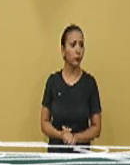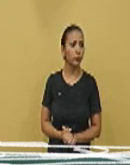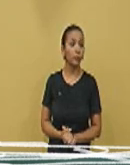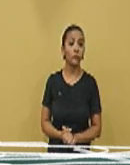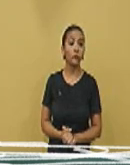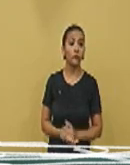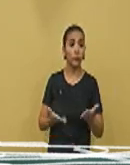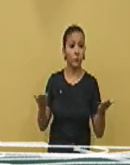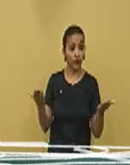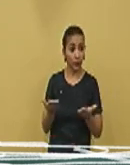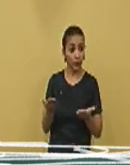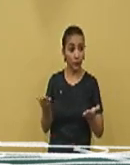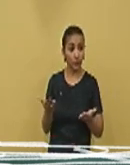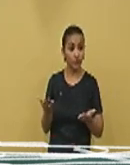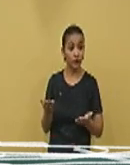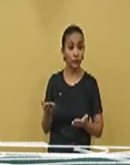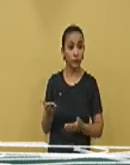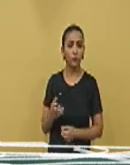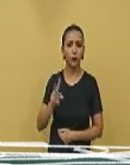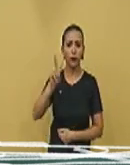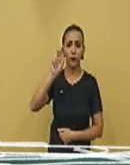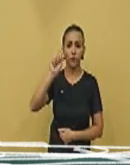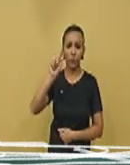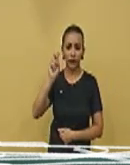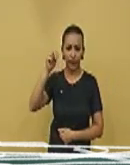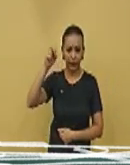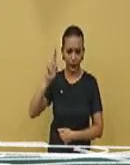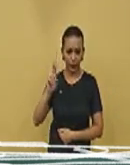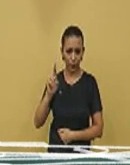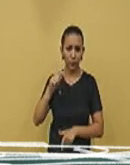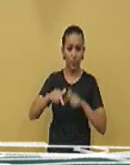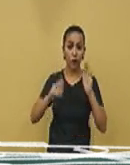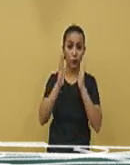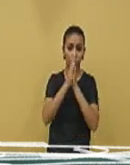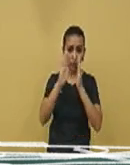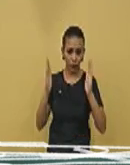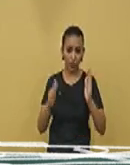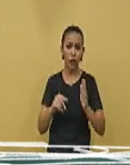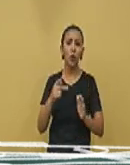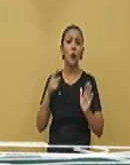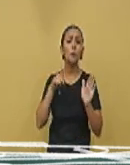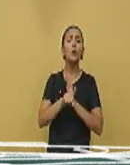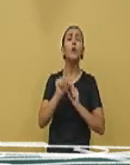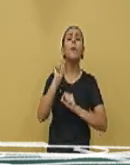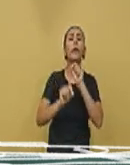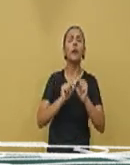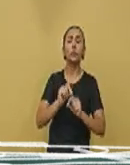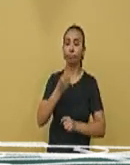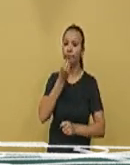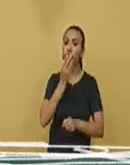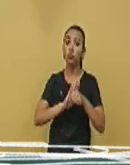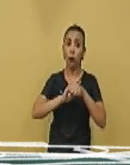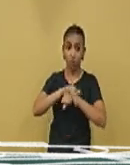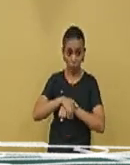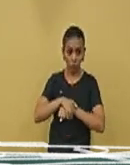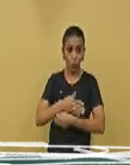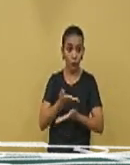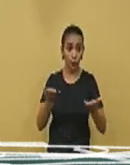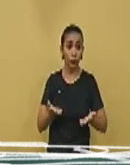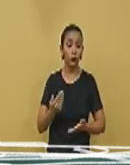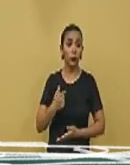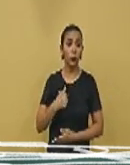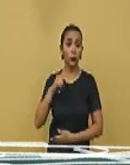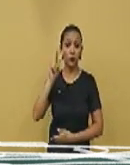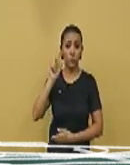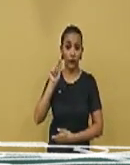Técnico administrativo Wagner, da biblioteca, para quem você dirige a sua pergunta? Boa noite a todos e todas. Eu sou